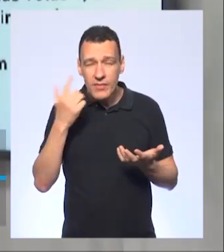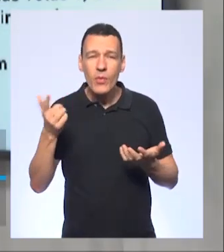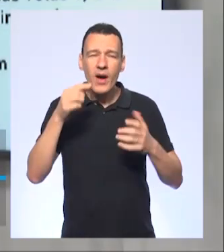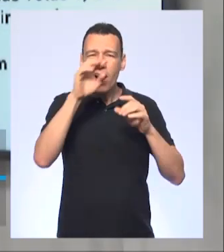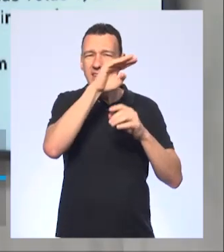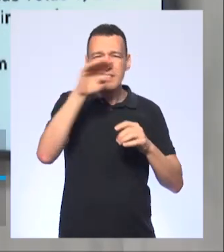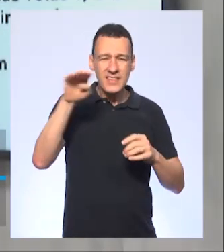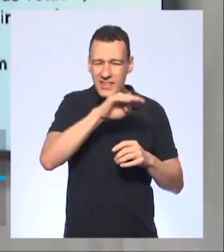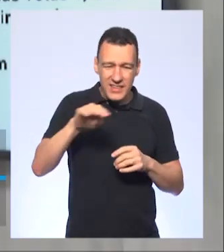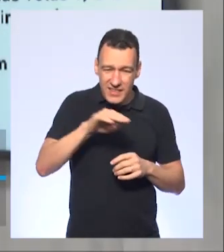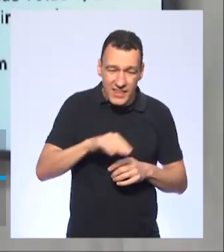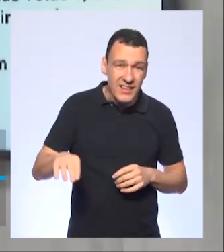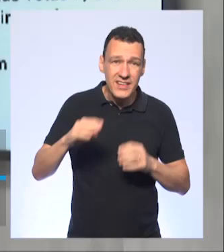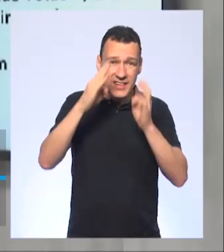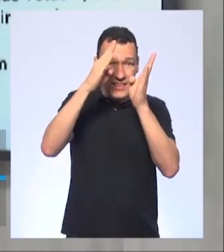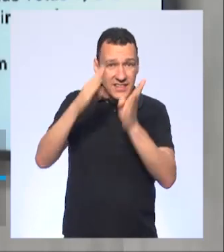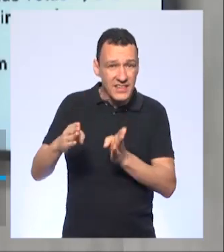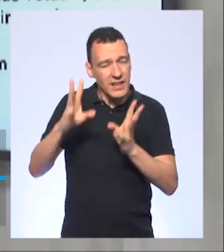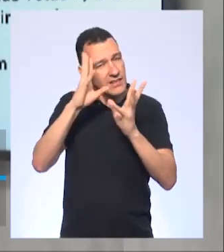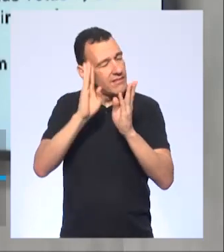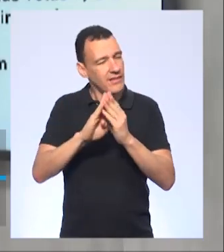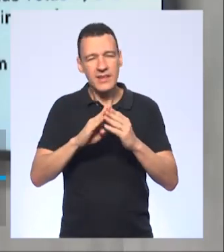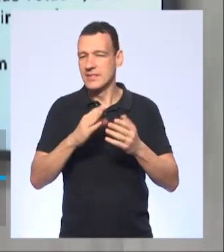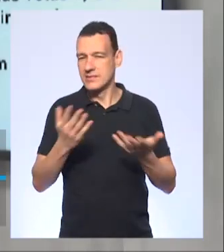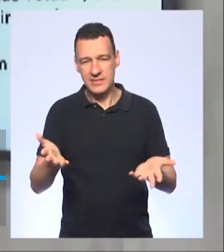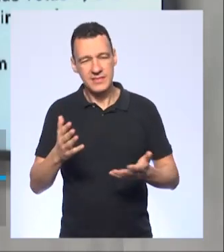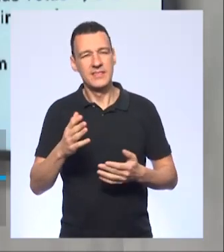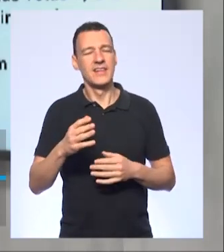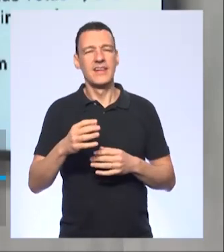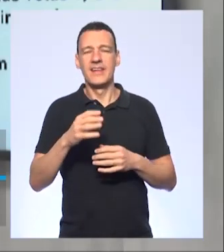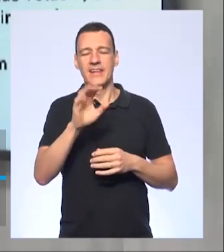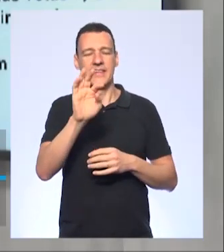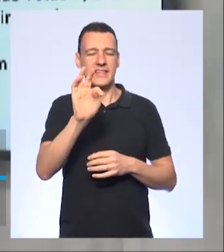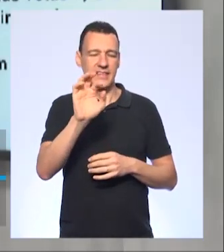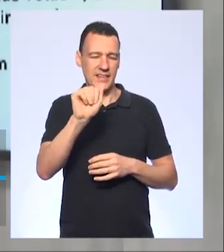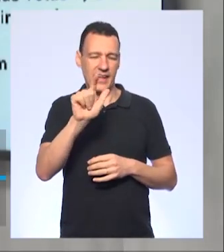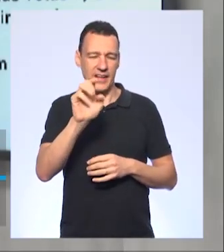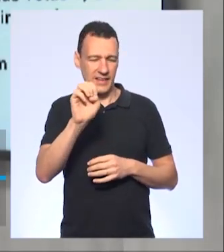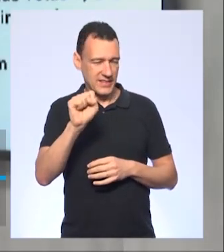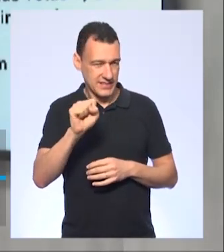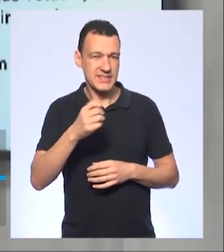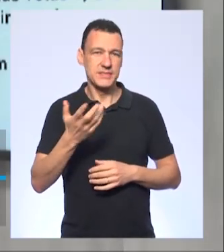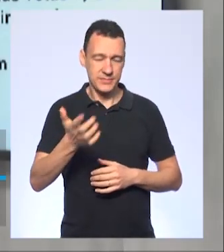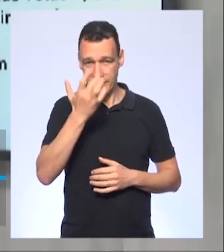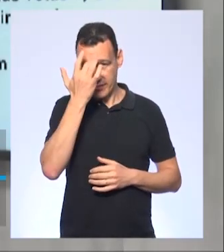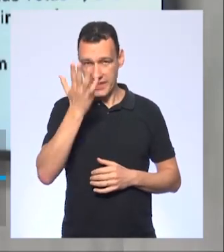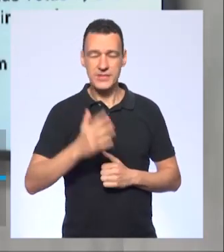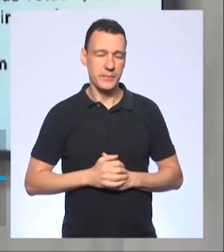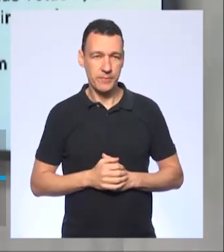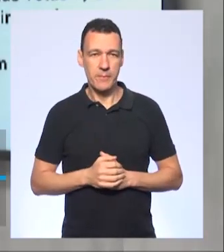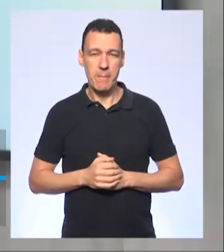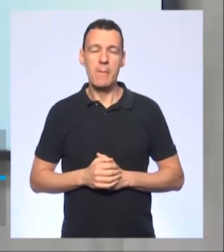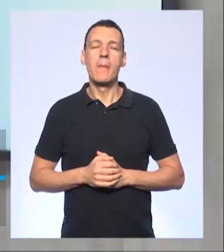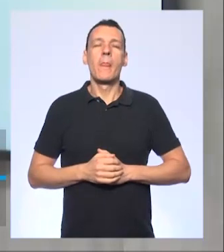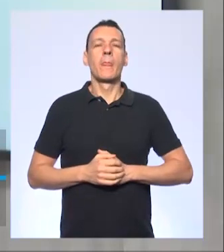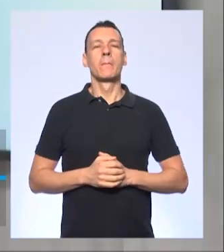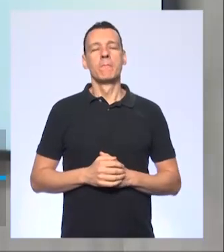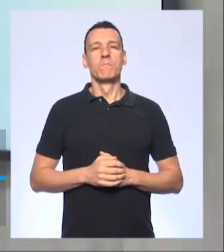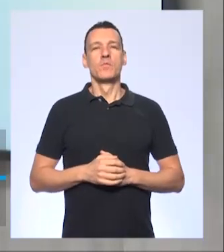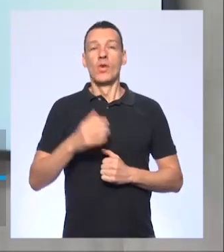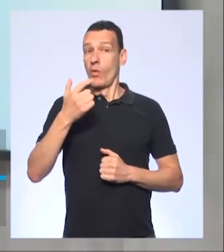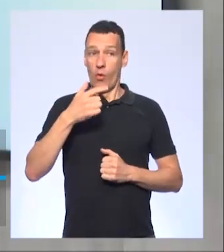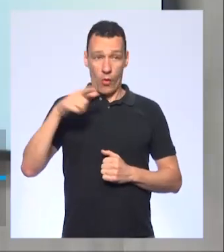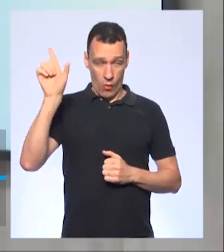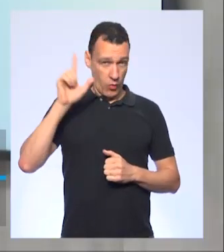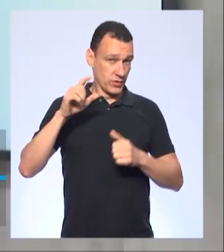transversal. Não tem como não pensar no Tales, beleza? É nóis? Vamos para um outro problema aqui, legal